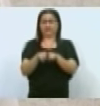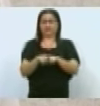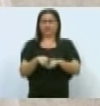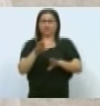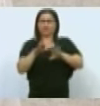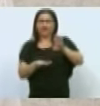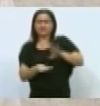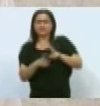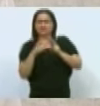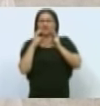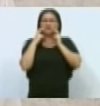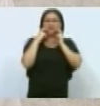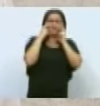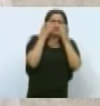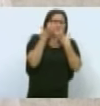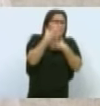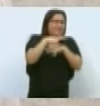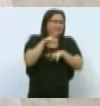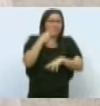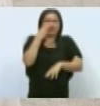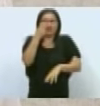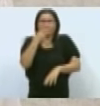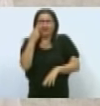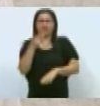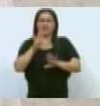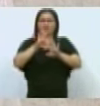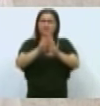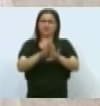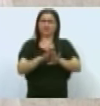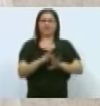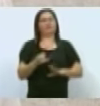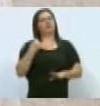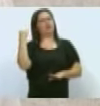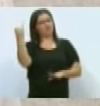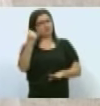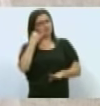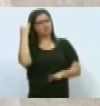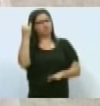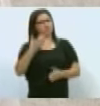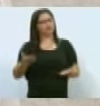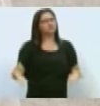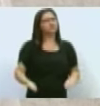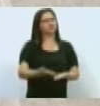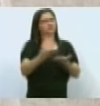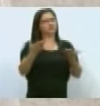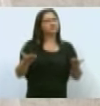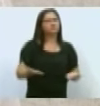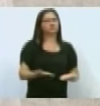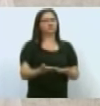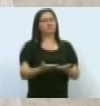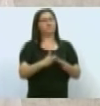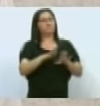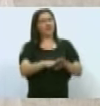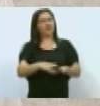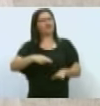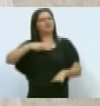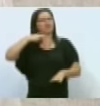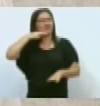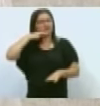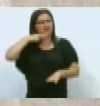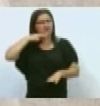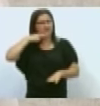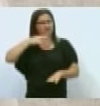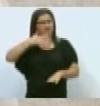isso a gente sente isso. As outras crianças que fizeram o IC não têm tanto esse problema. E a Clarinha está tendo